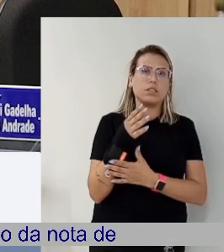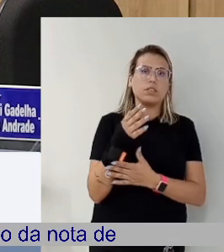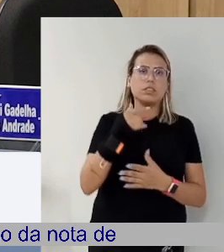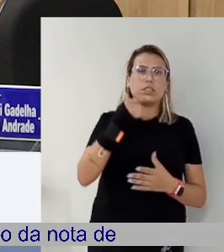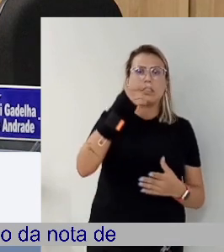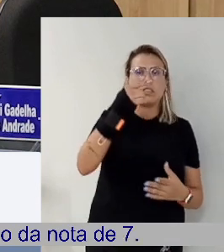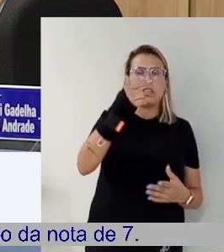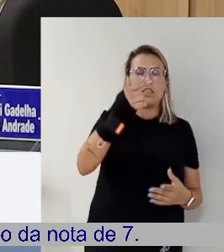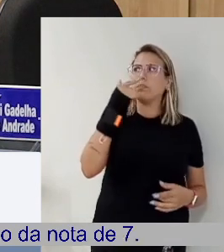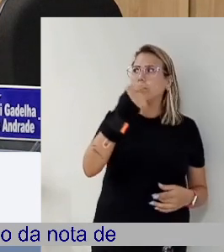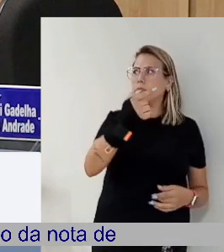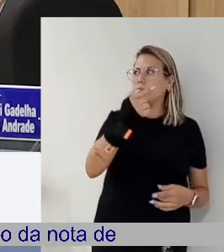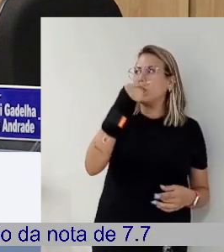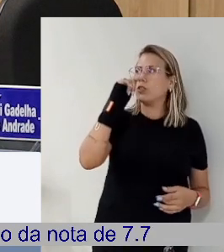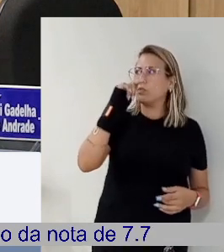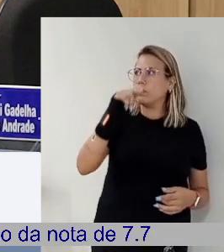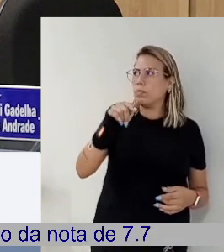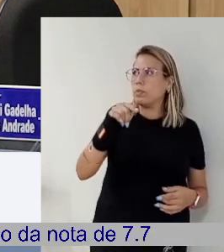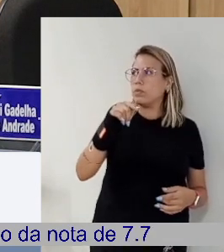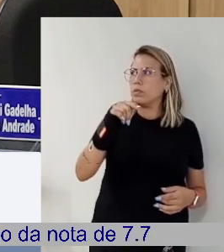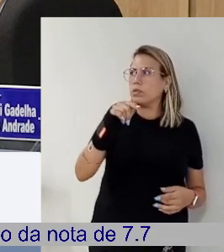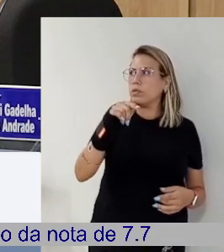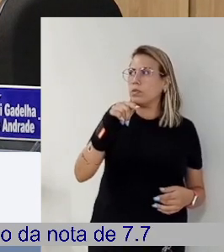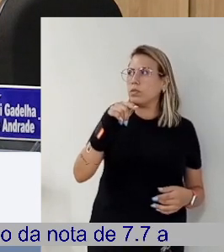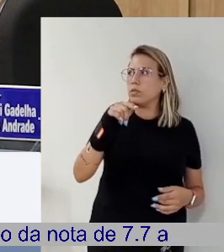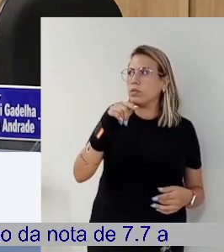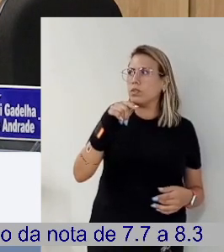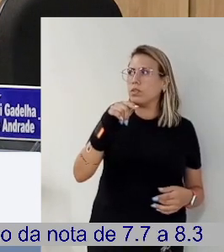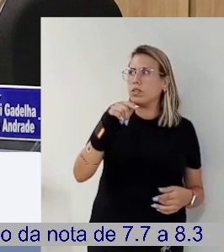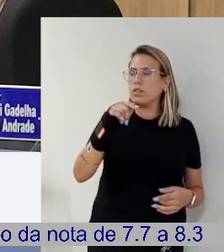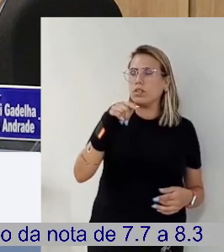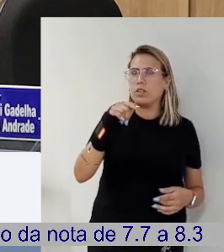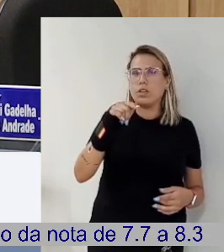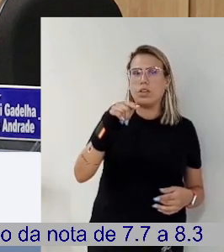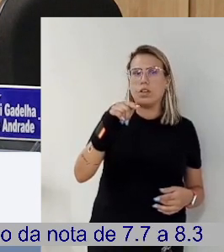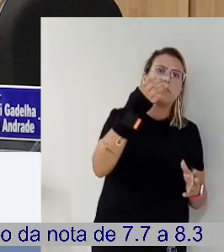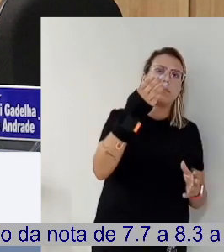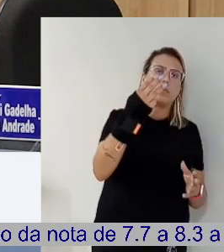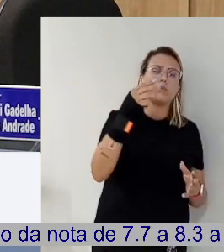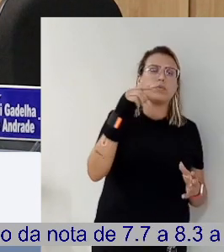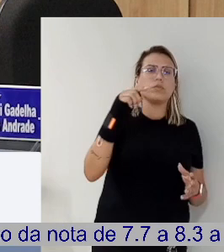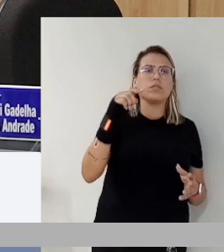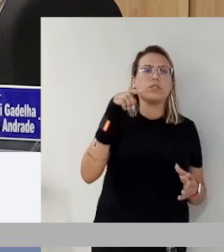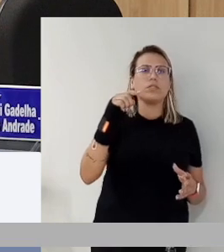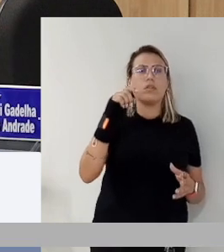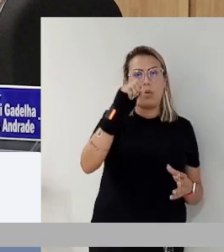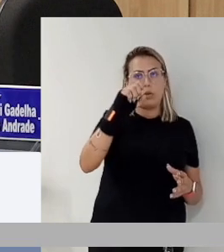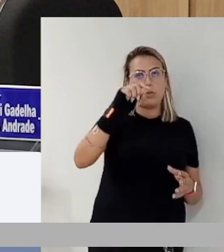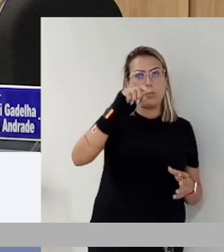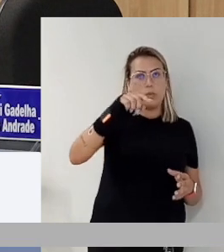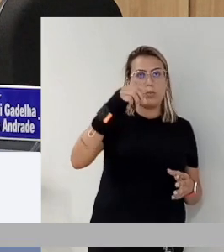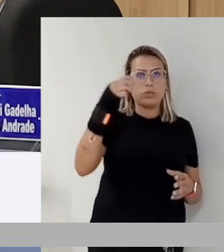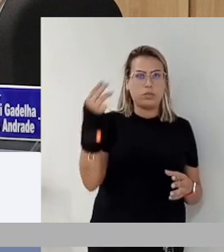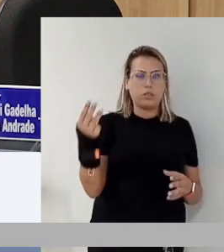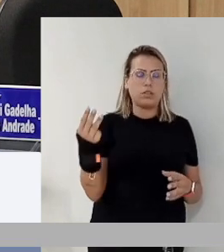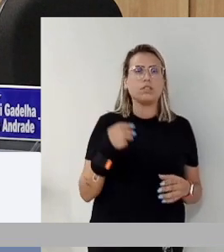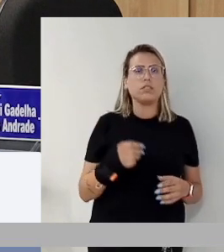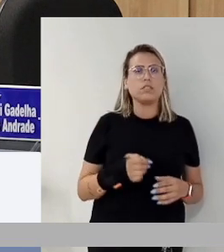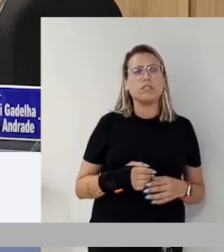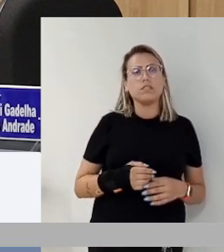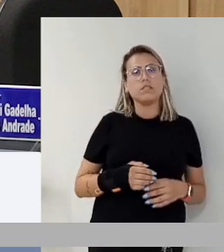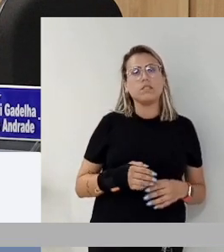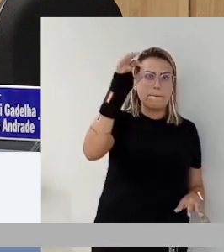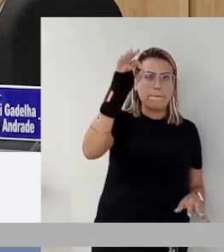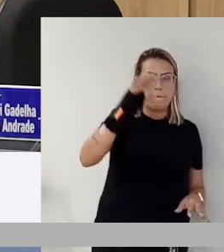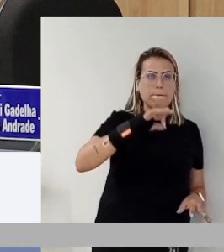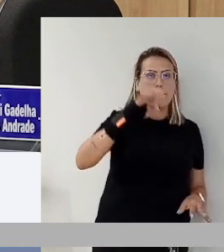P 7 a 8.3 a variação hoje %